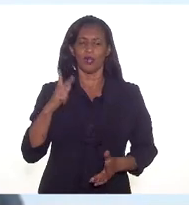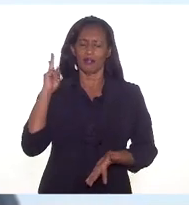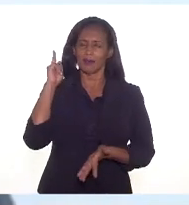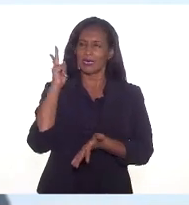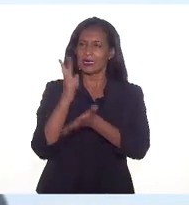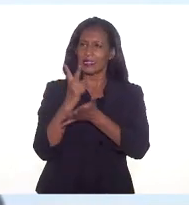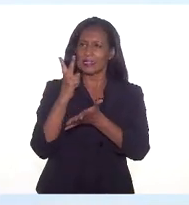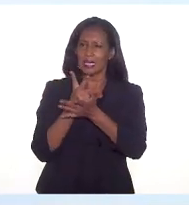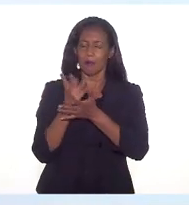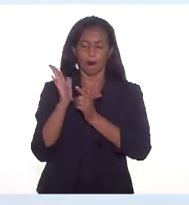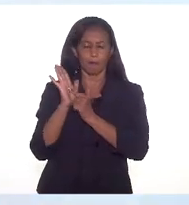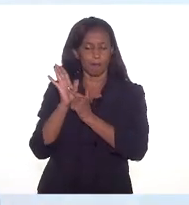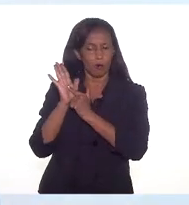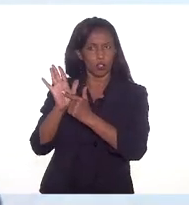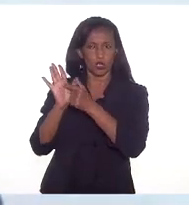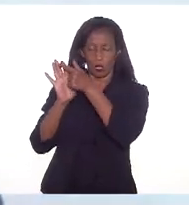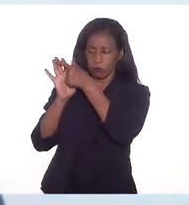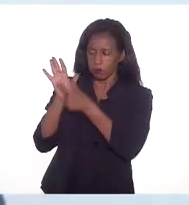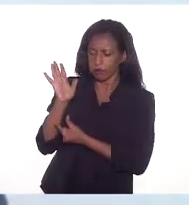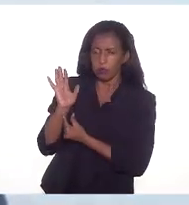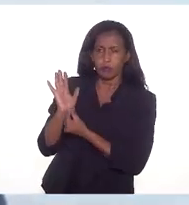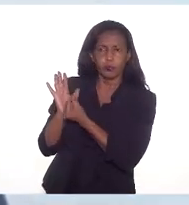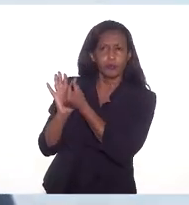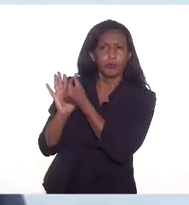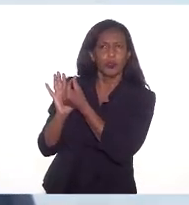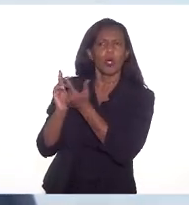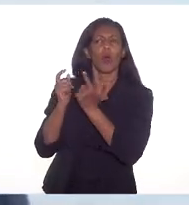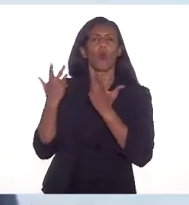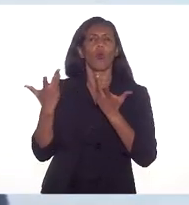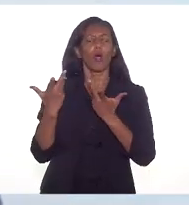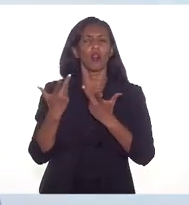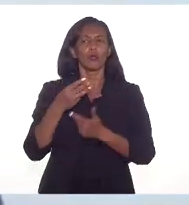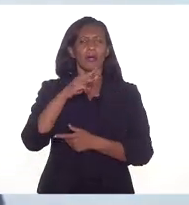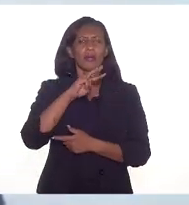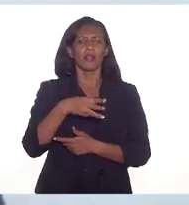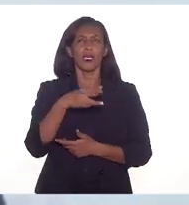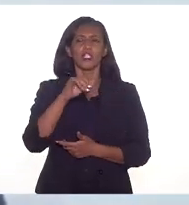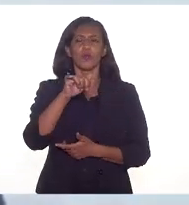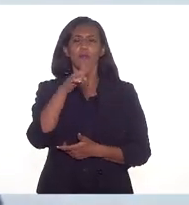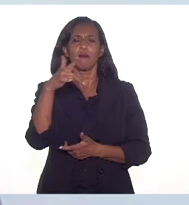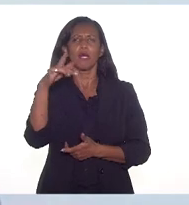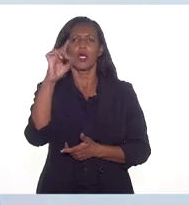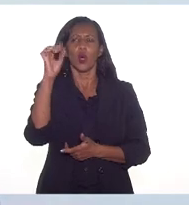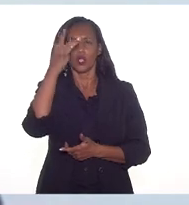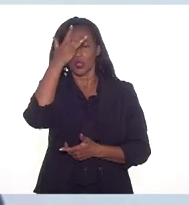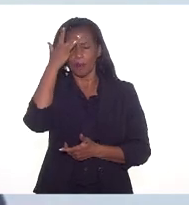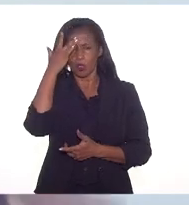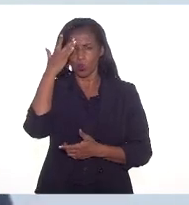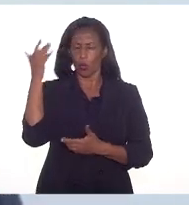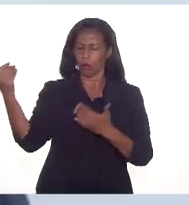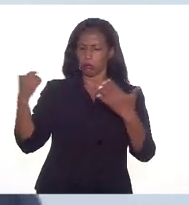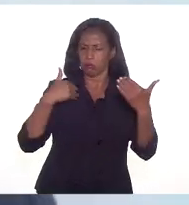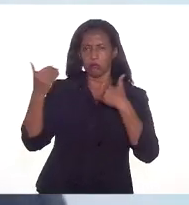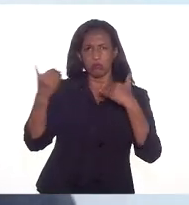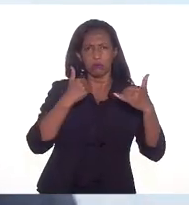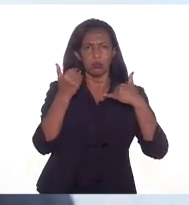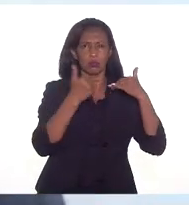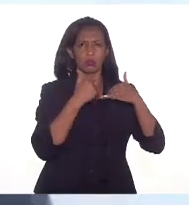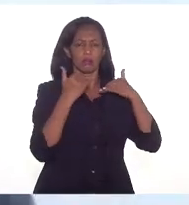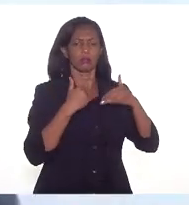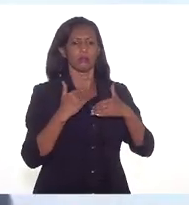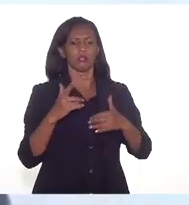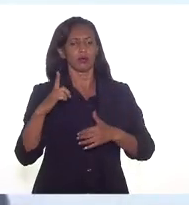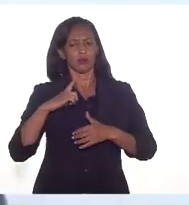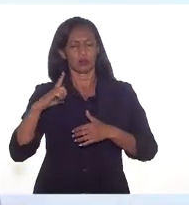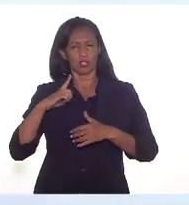prestar contas ao Parlamento dos números da instituição. Foram mais de 3 milhões de pessoas atendidas no ano passado. Nós tivemos